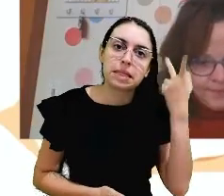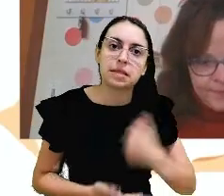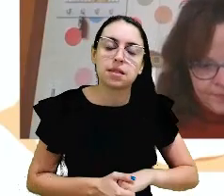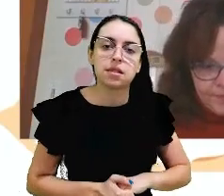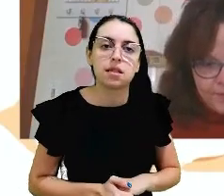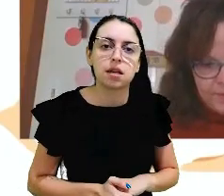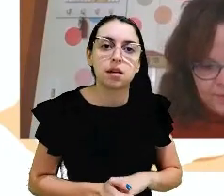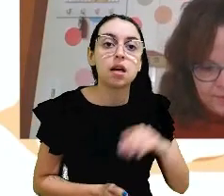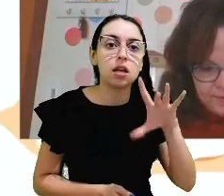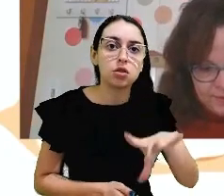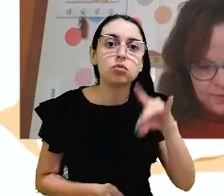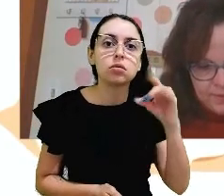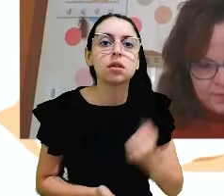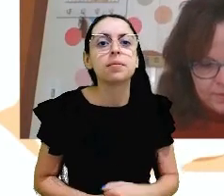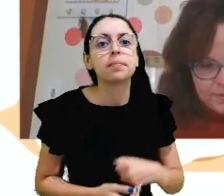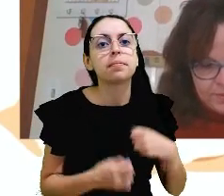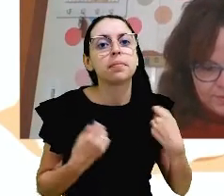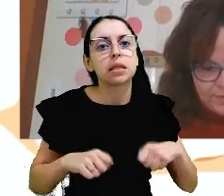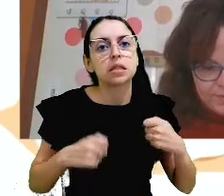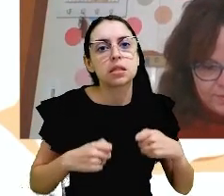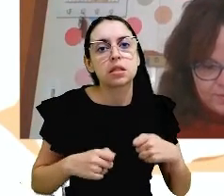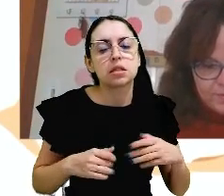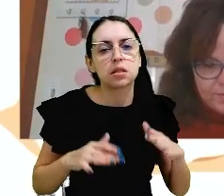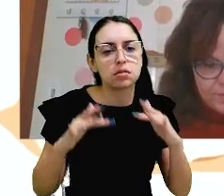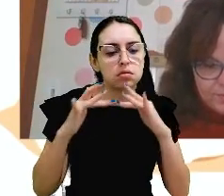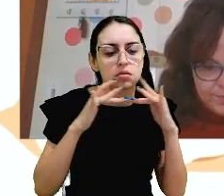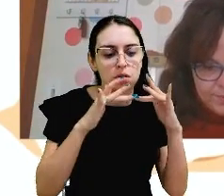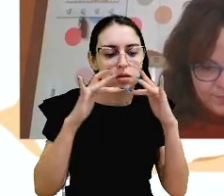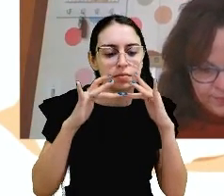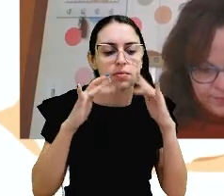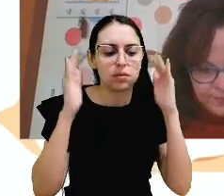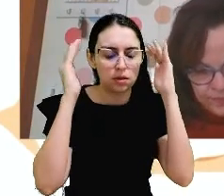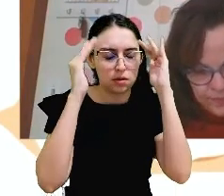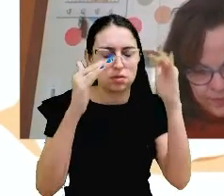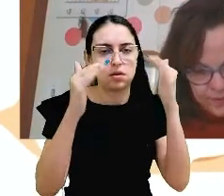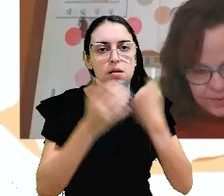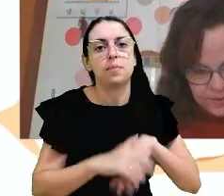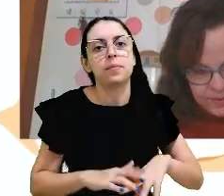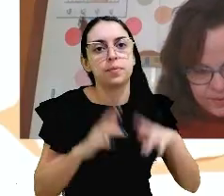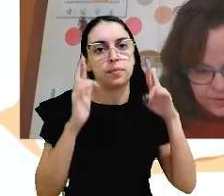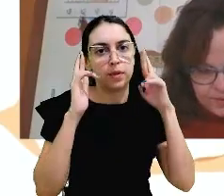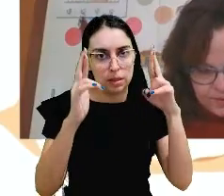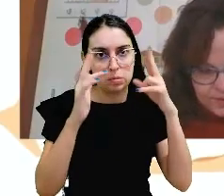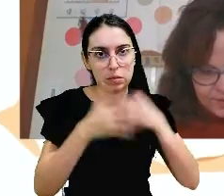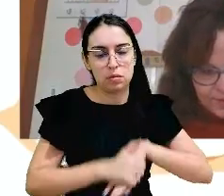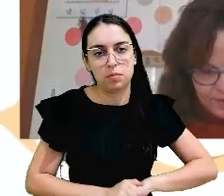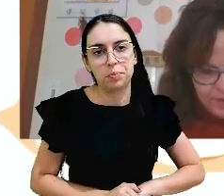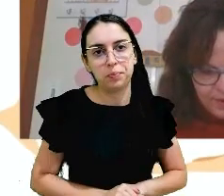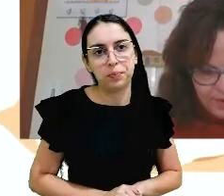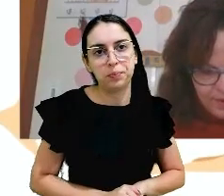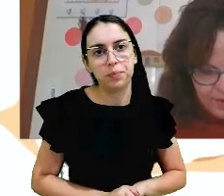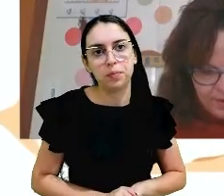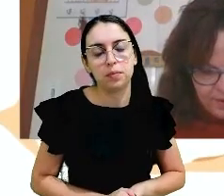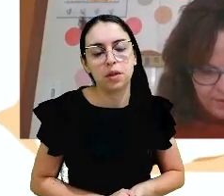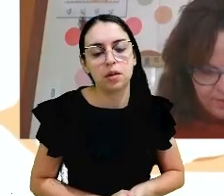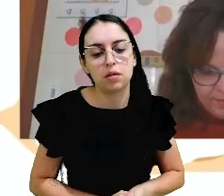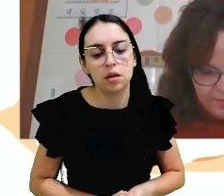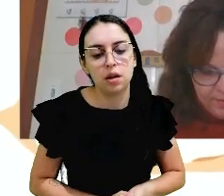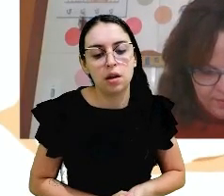essa escolha, ela também precisa ser bem embasada e bem consciente, né? Essa é uma